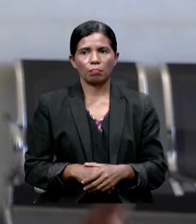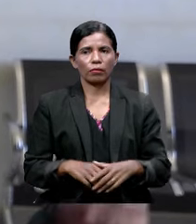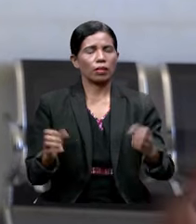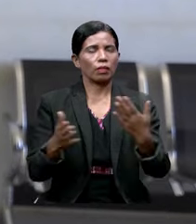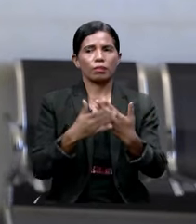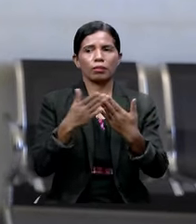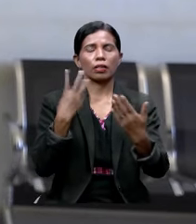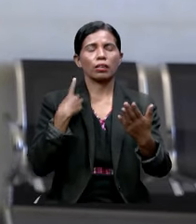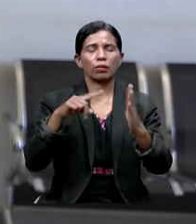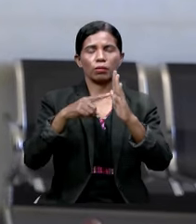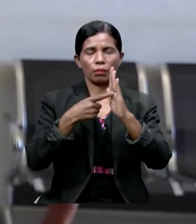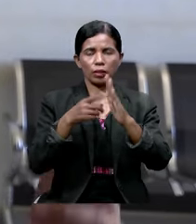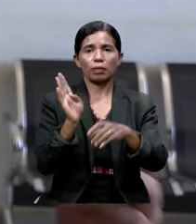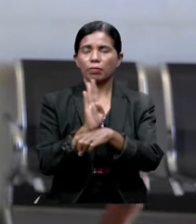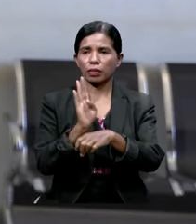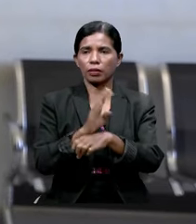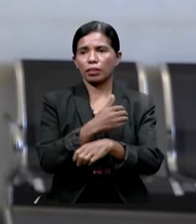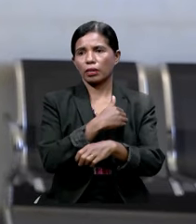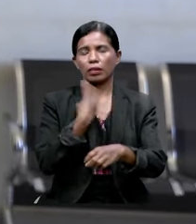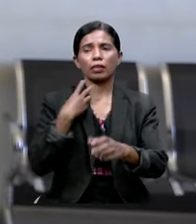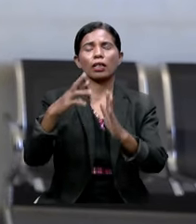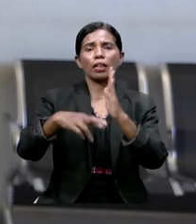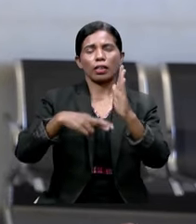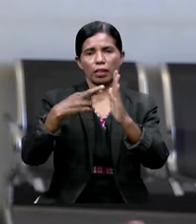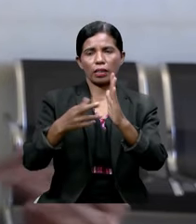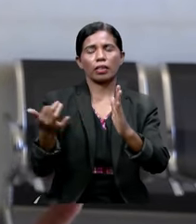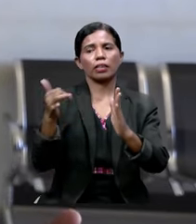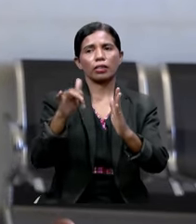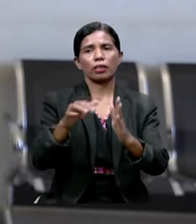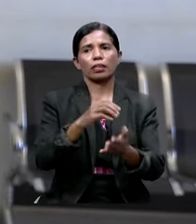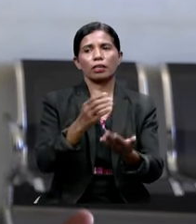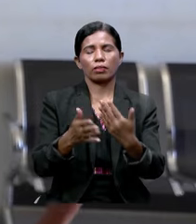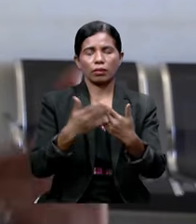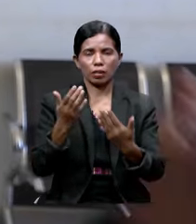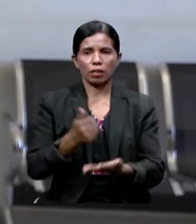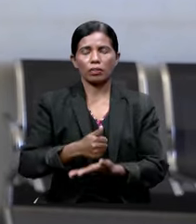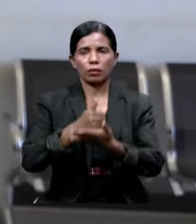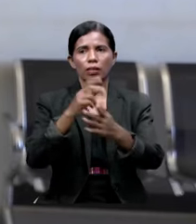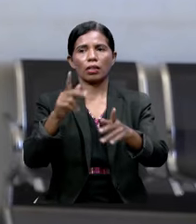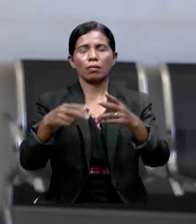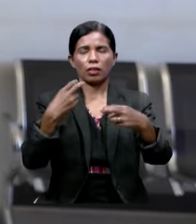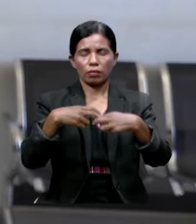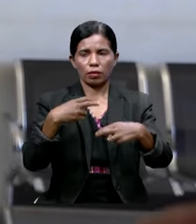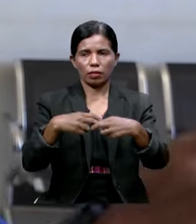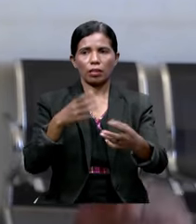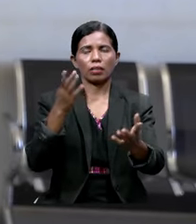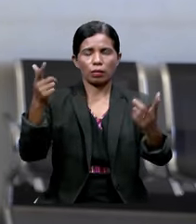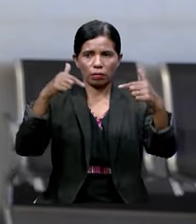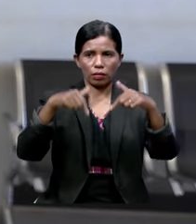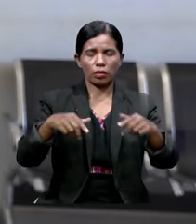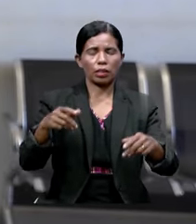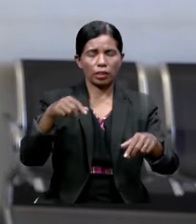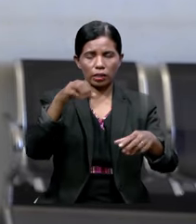atu hau negosio sidakta itania regulamento sera nebema em vez de facilitar a loema susar falin ato tamara inclui